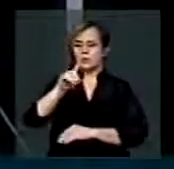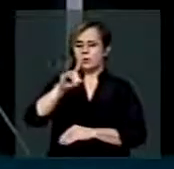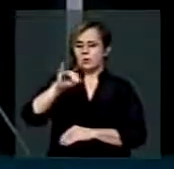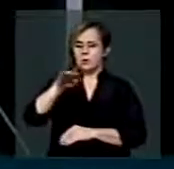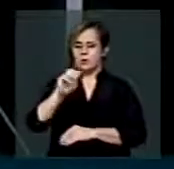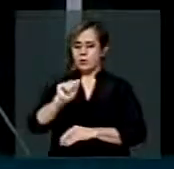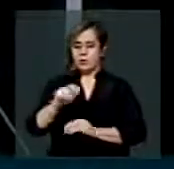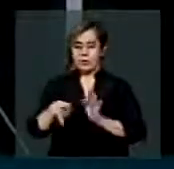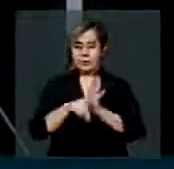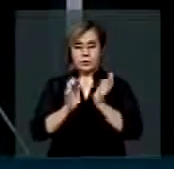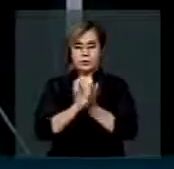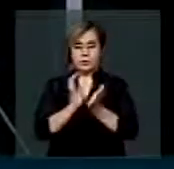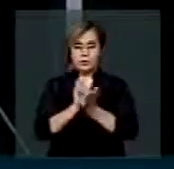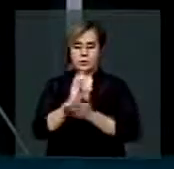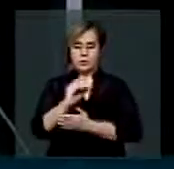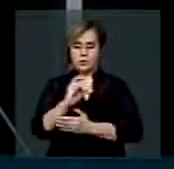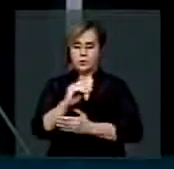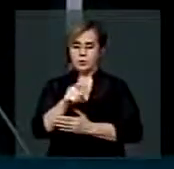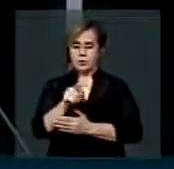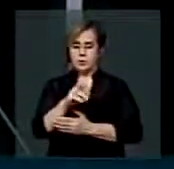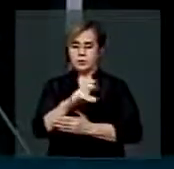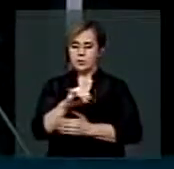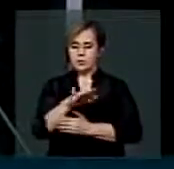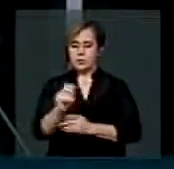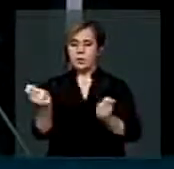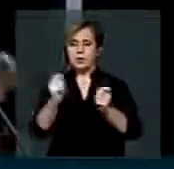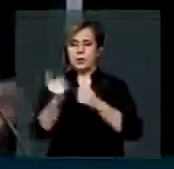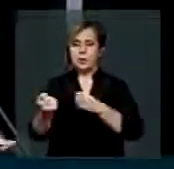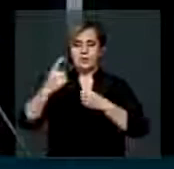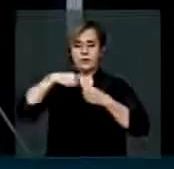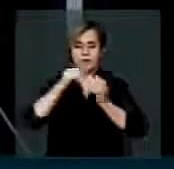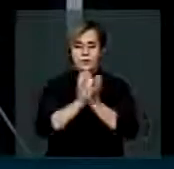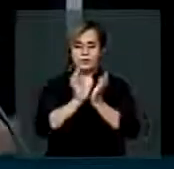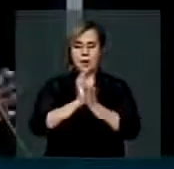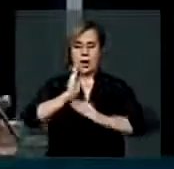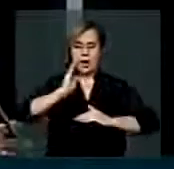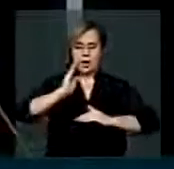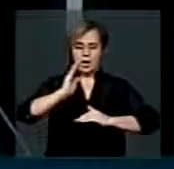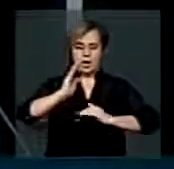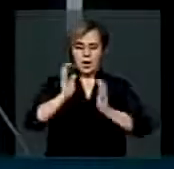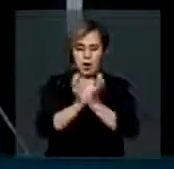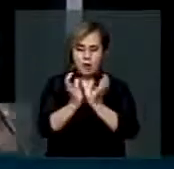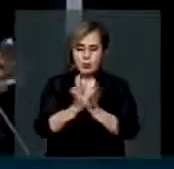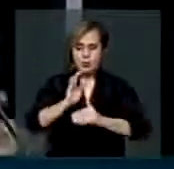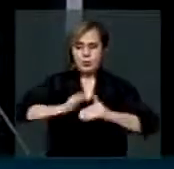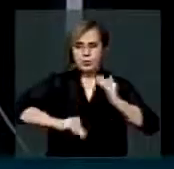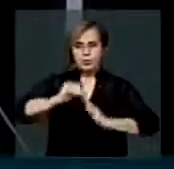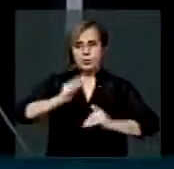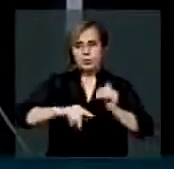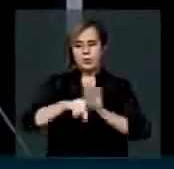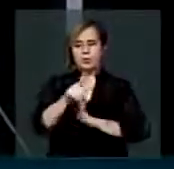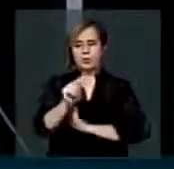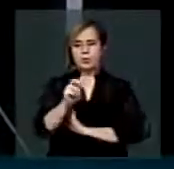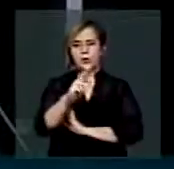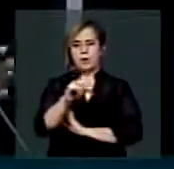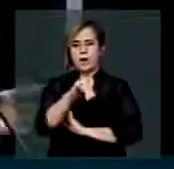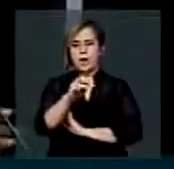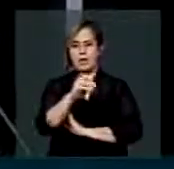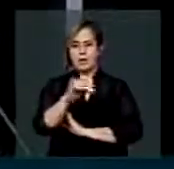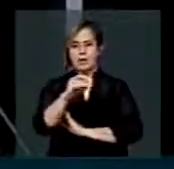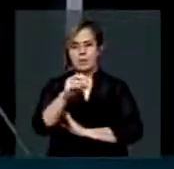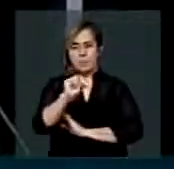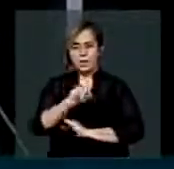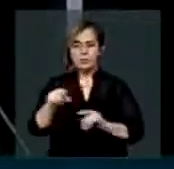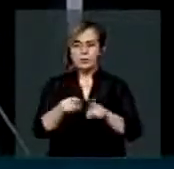que a cooperativa seja entregue aos garimpeiros. São eles que devem gerir, conduzir o seu destino.